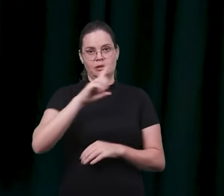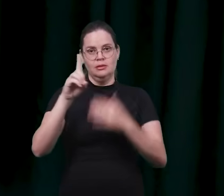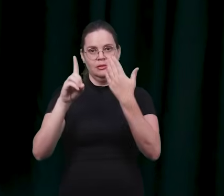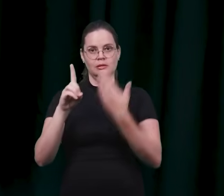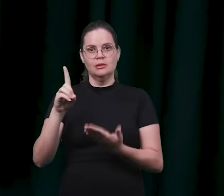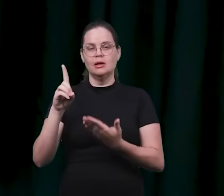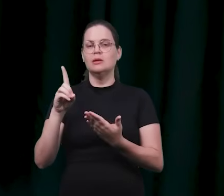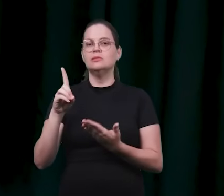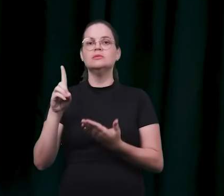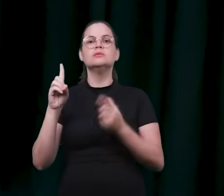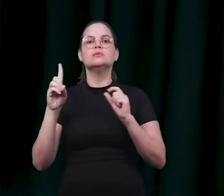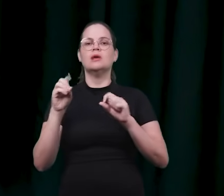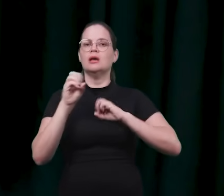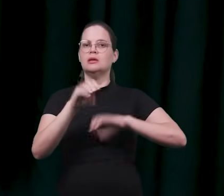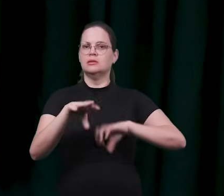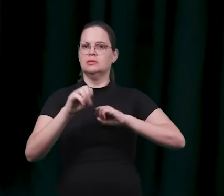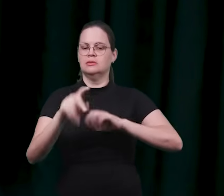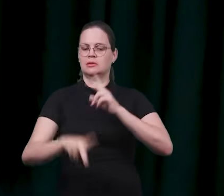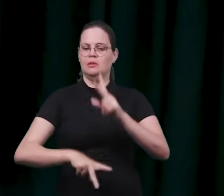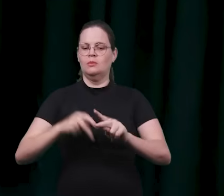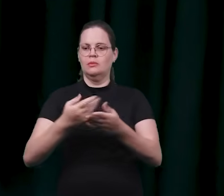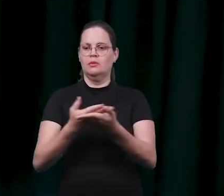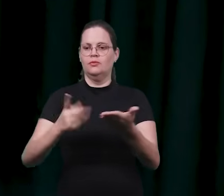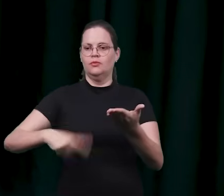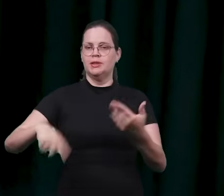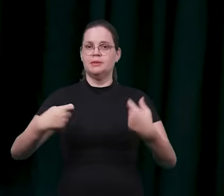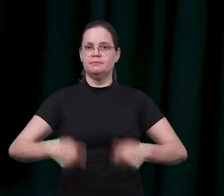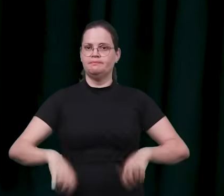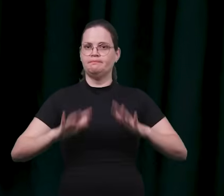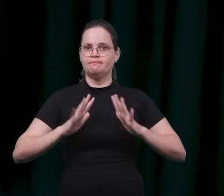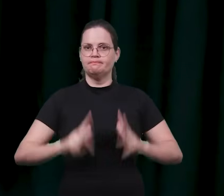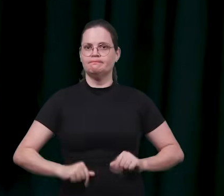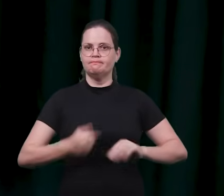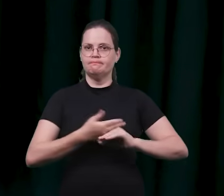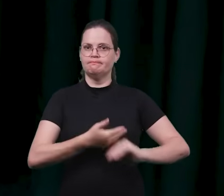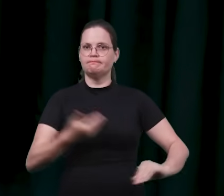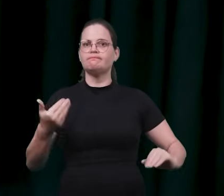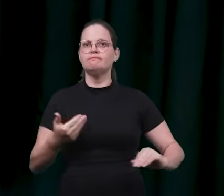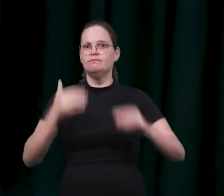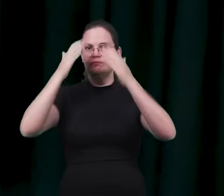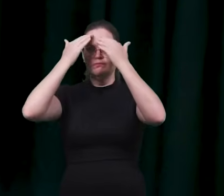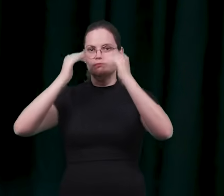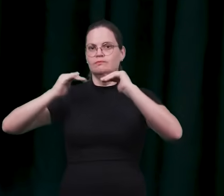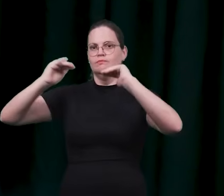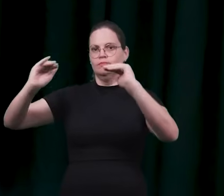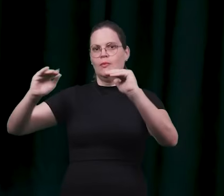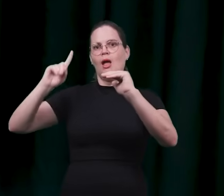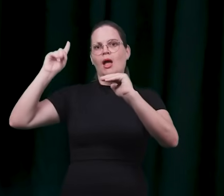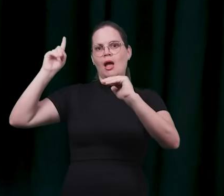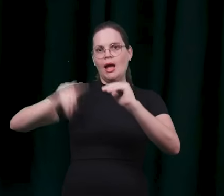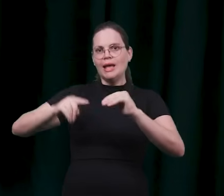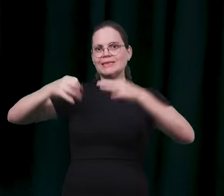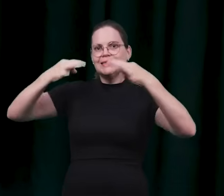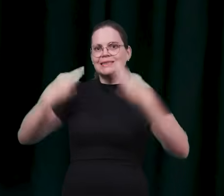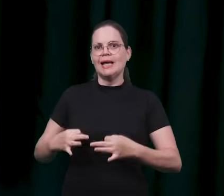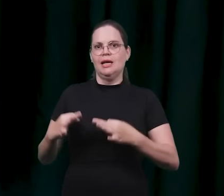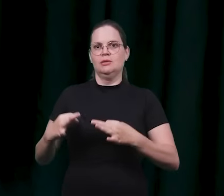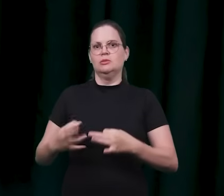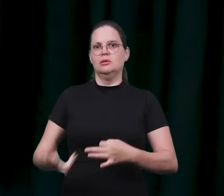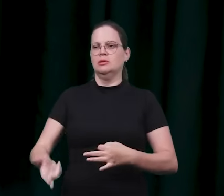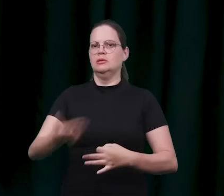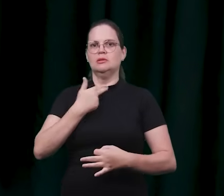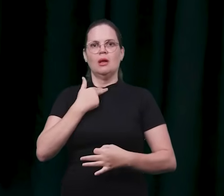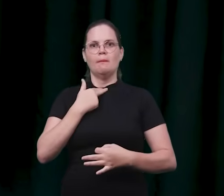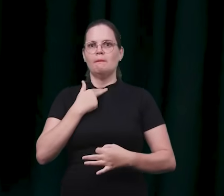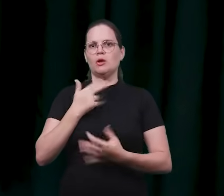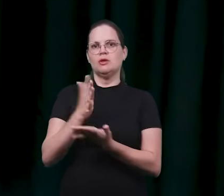ele ensina para o seu povo que a santificação, a separação, a obediência são inegociáveis. Ela não